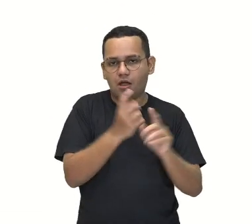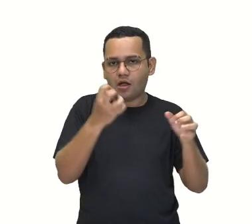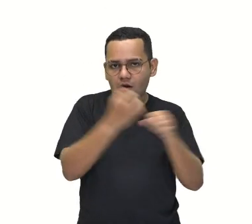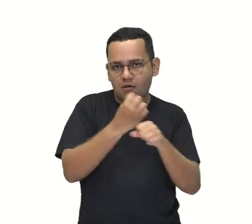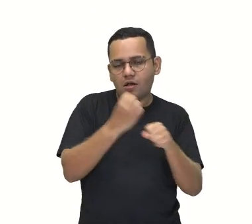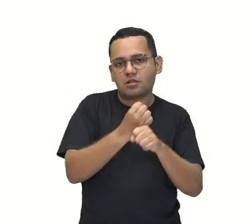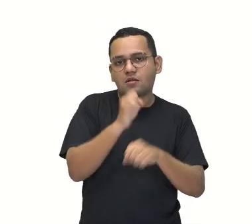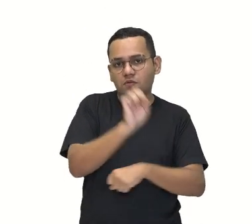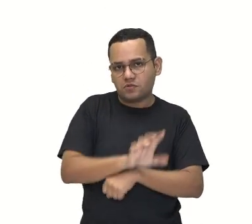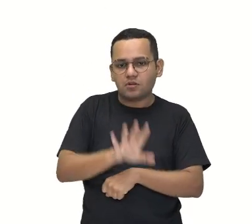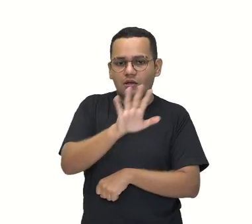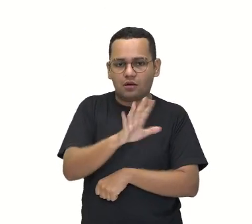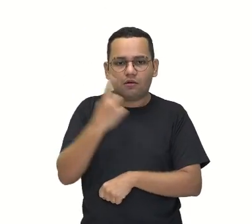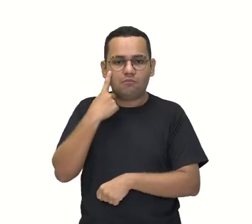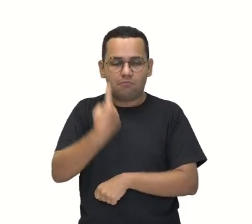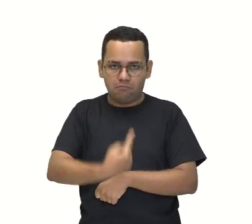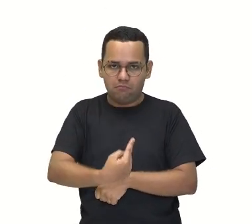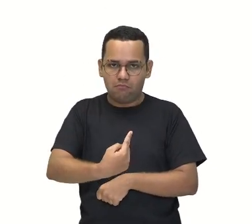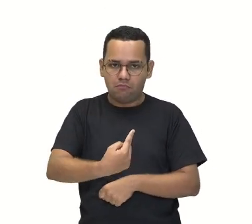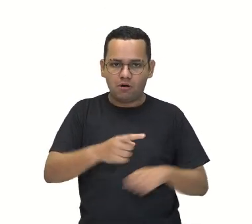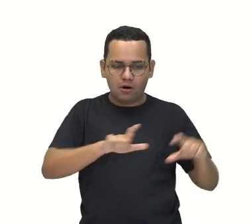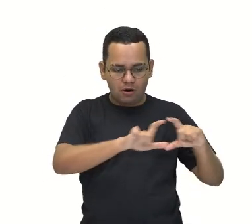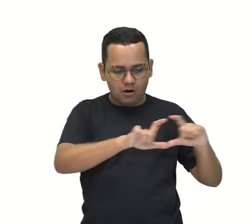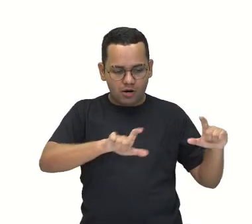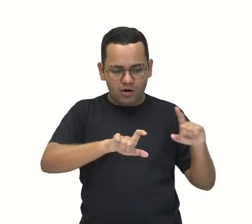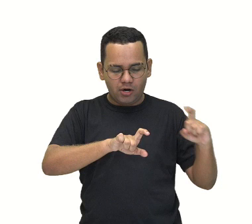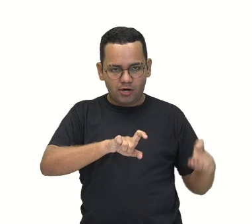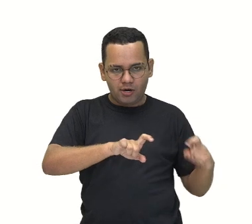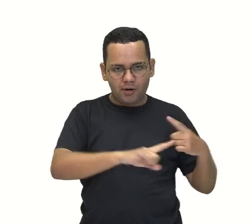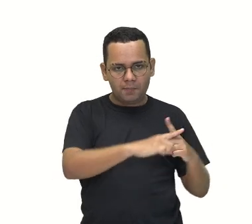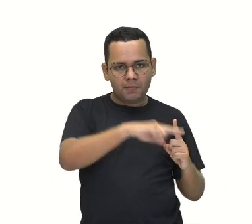né? Todos os passos para a gente obter a equação geral da reta.